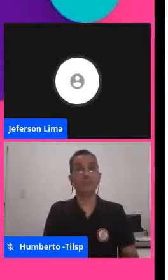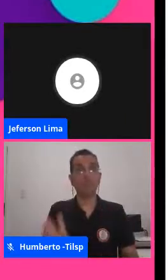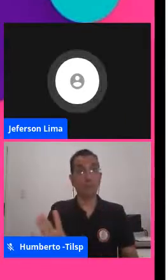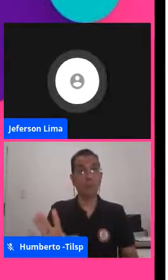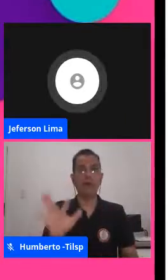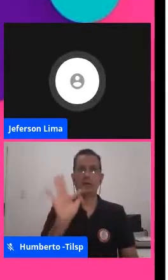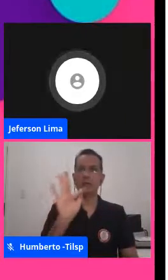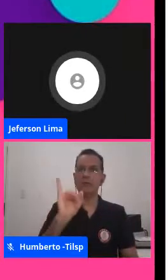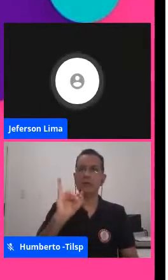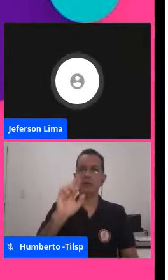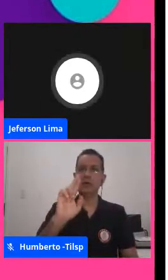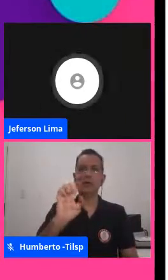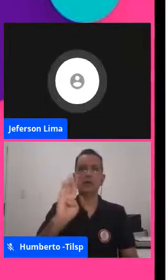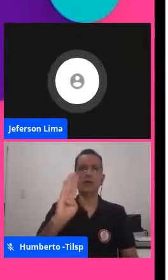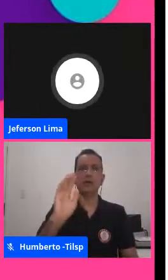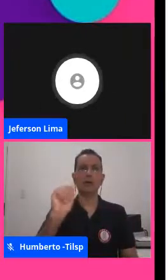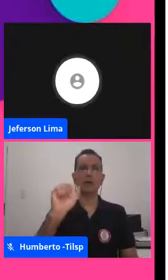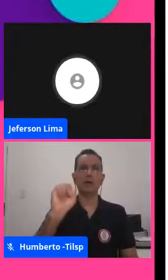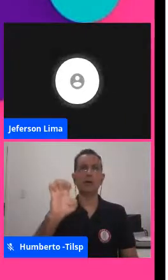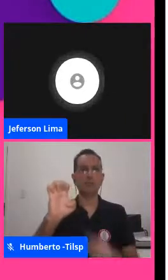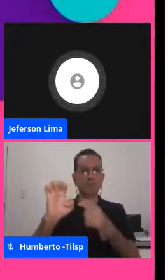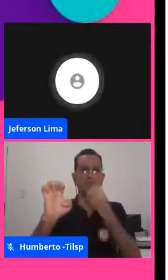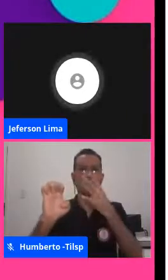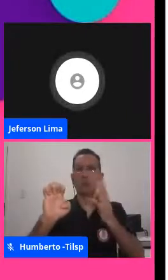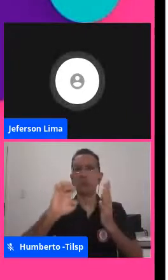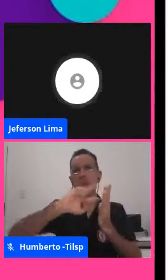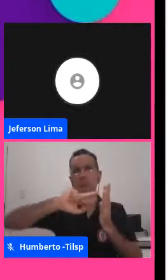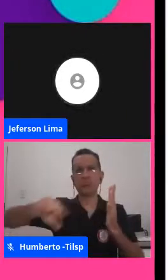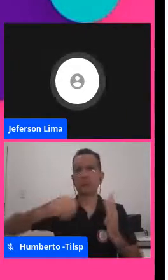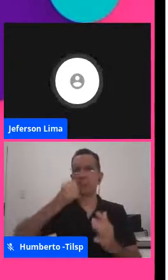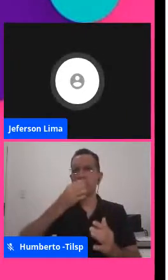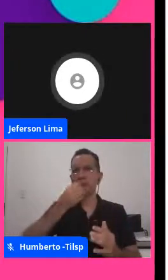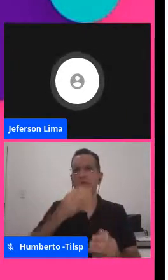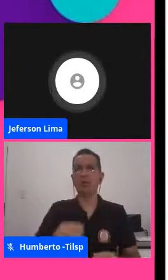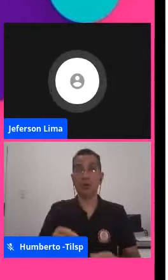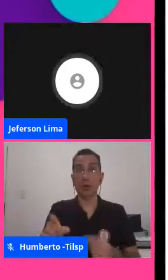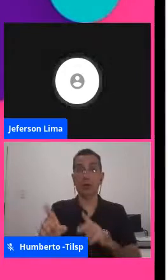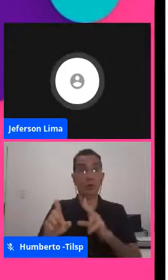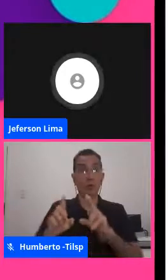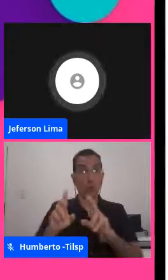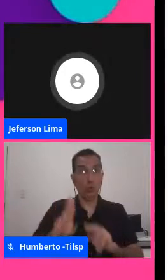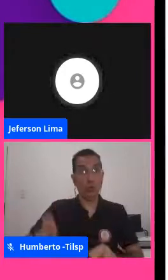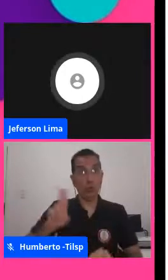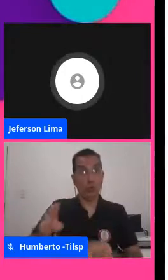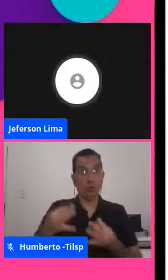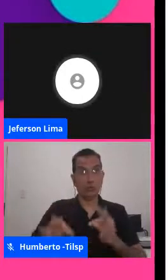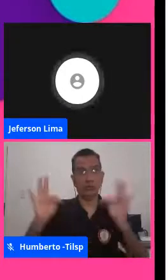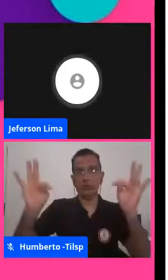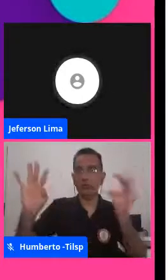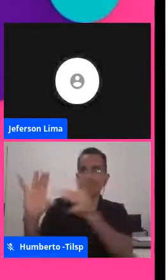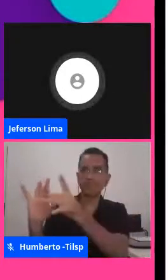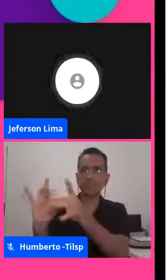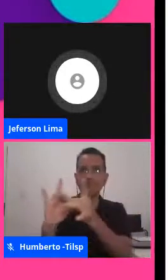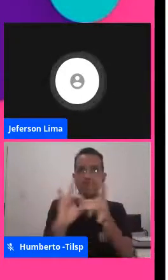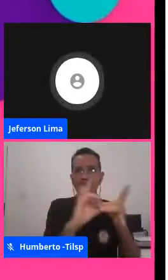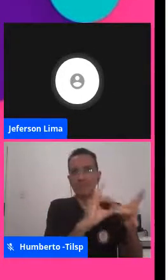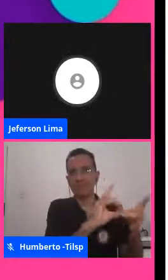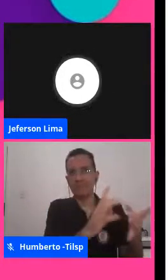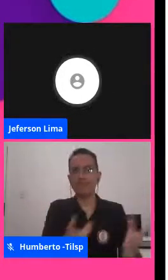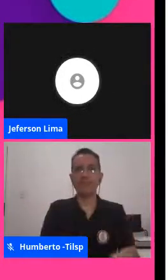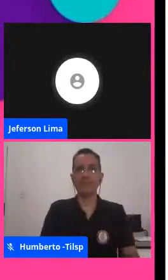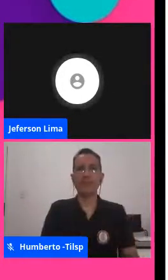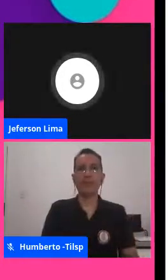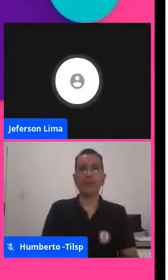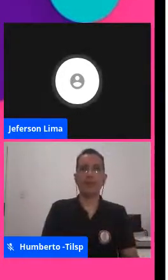em relação a tecnologias que eles utilizam para integrar. Então a gente tem aí uma stack que ela trabalha com TypeScript, que é uma linguagem